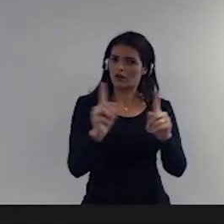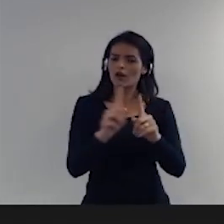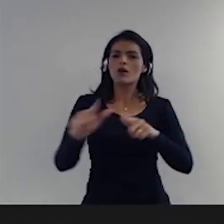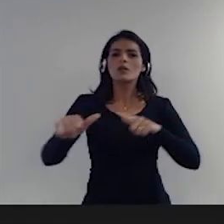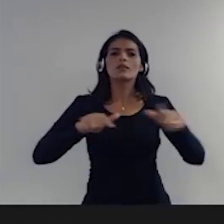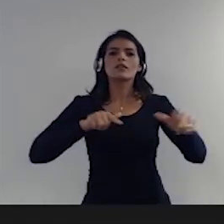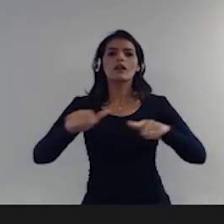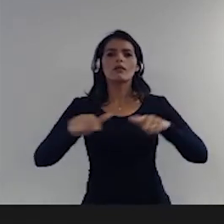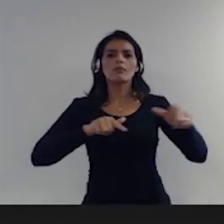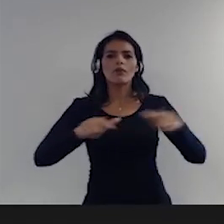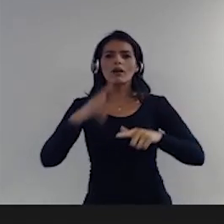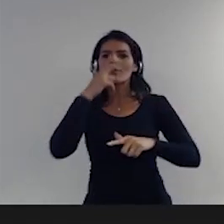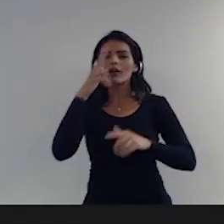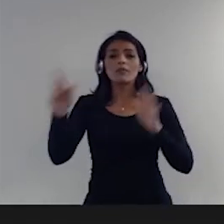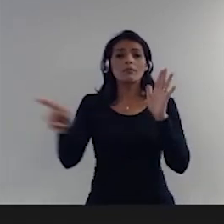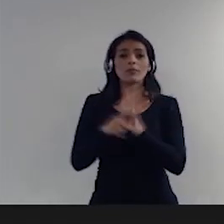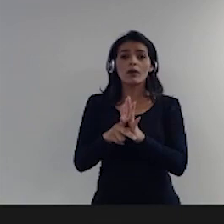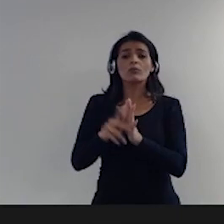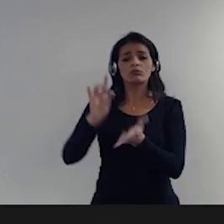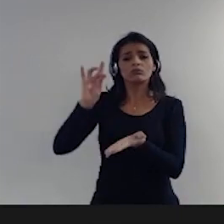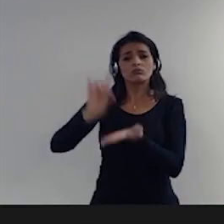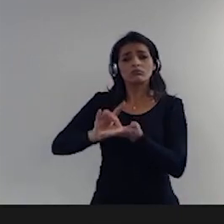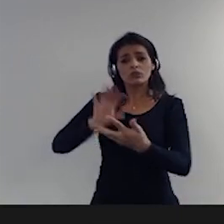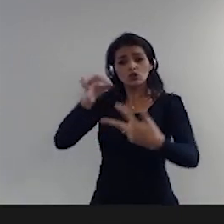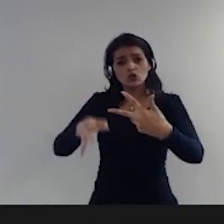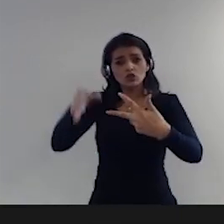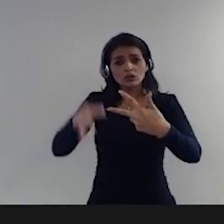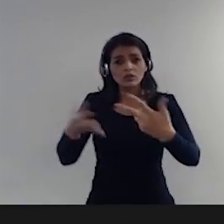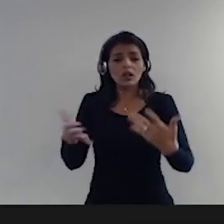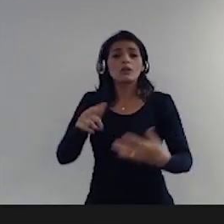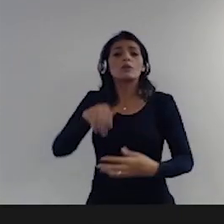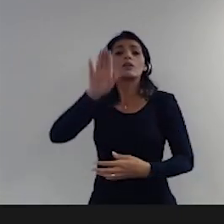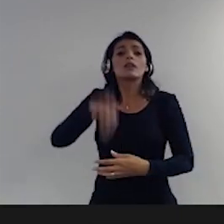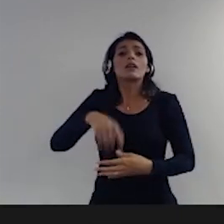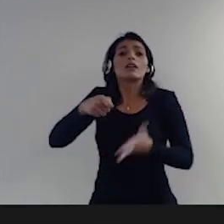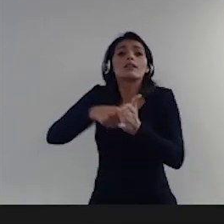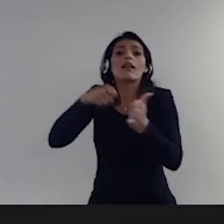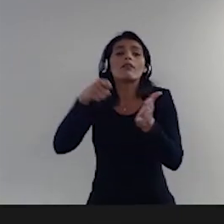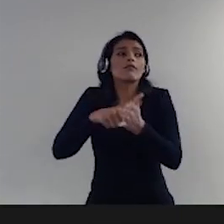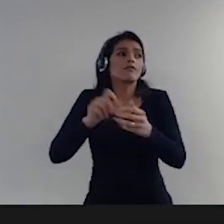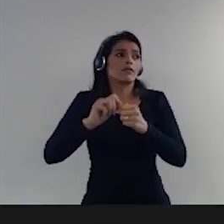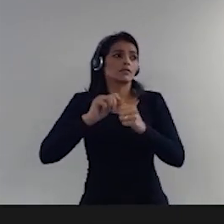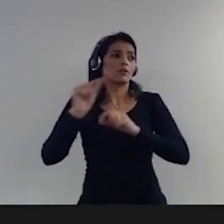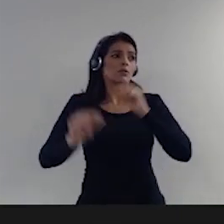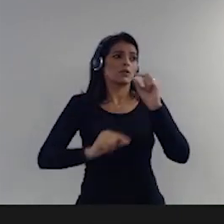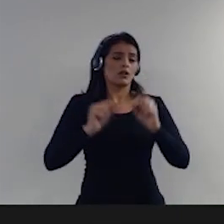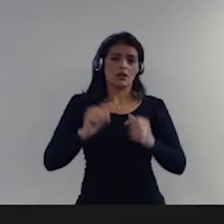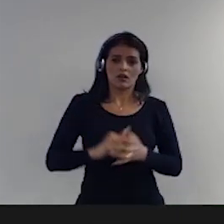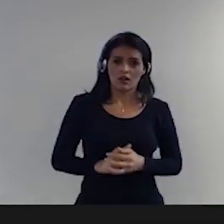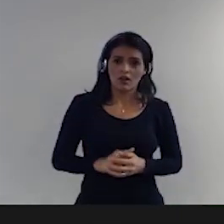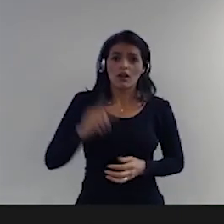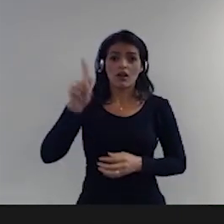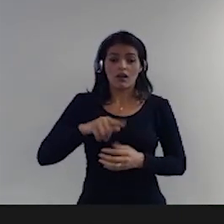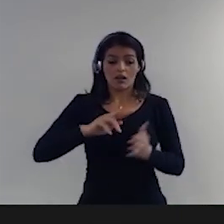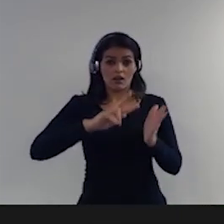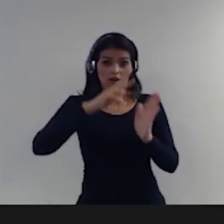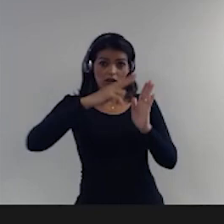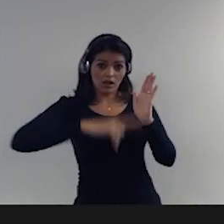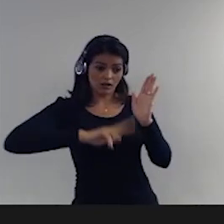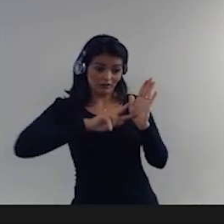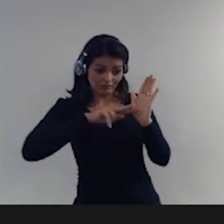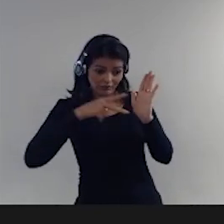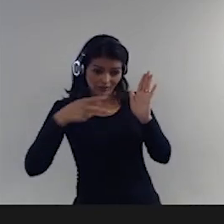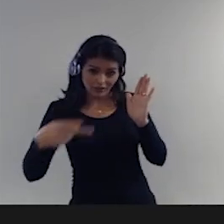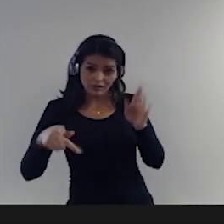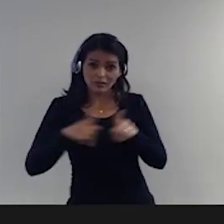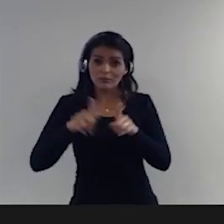trabalho atinente, de fato, ao judiciário. Quem deve fazer a interpretação da lei e a